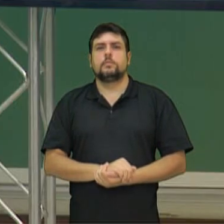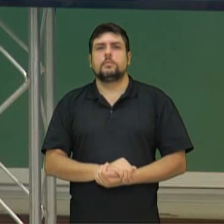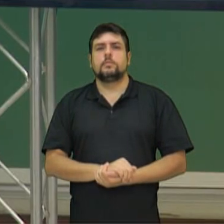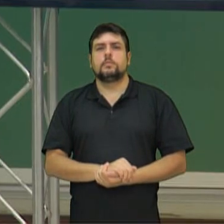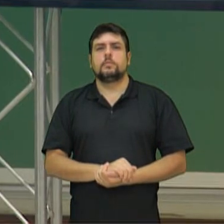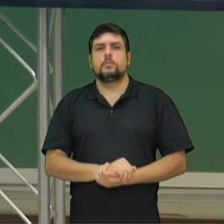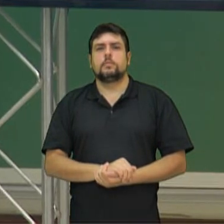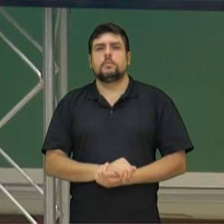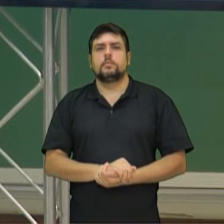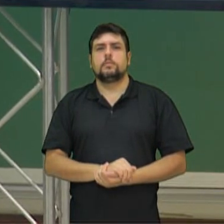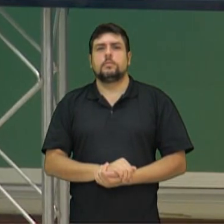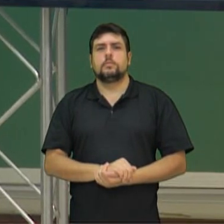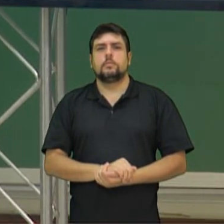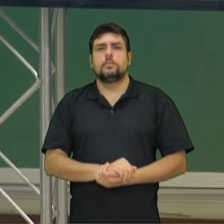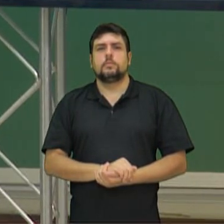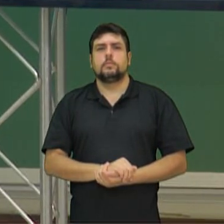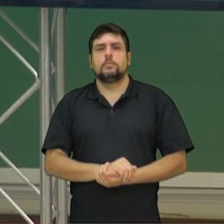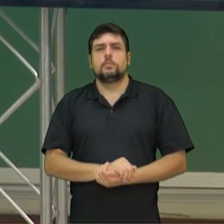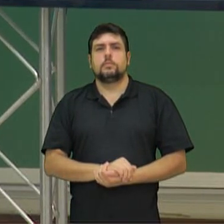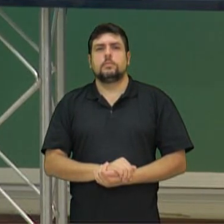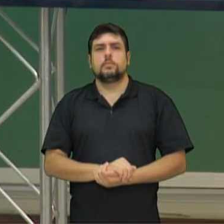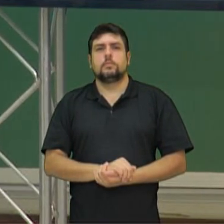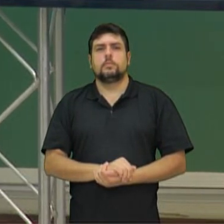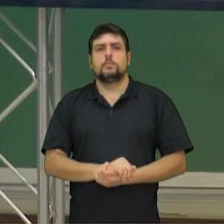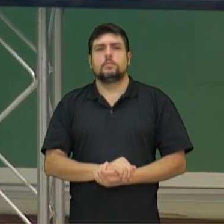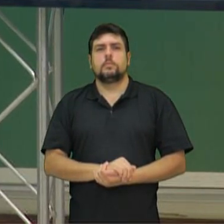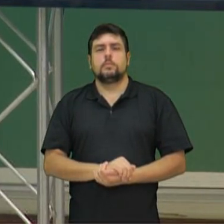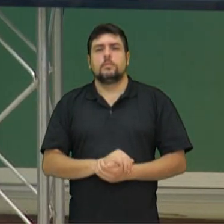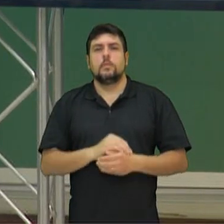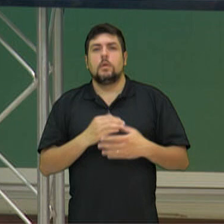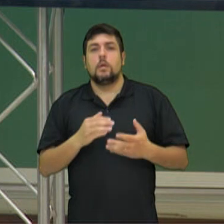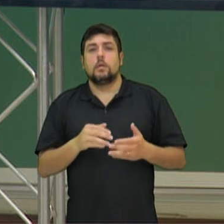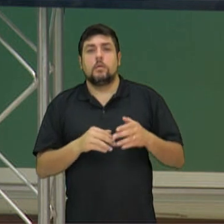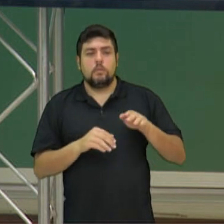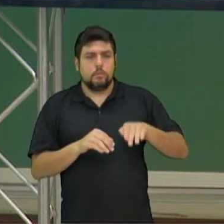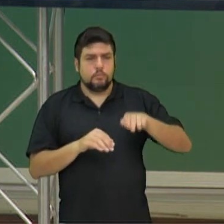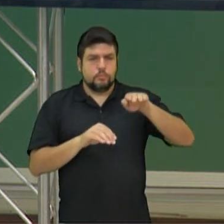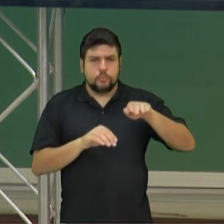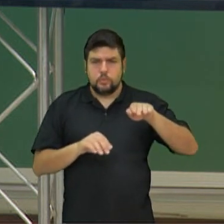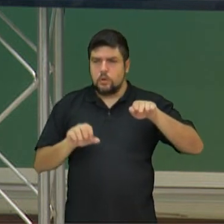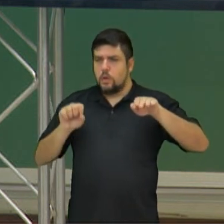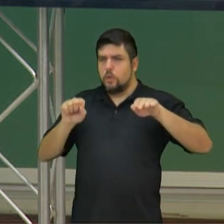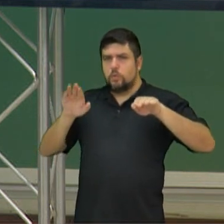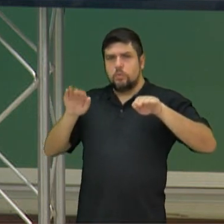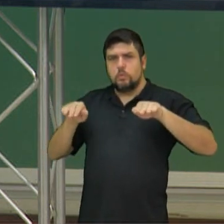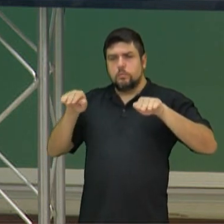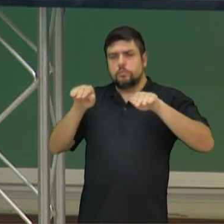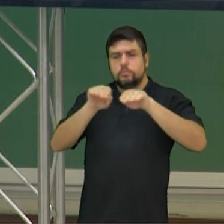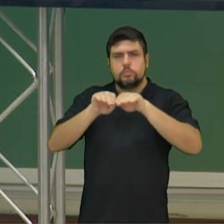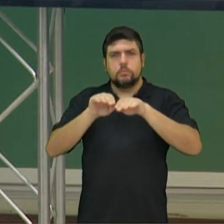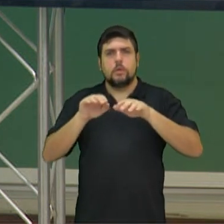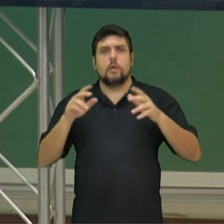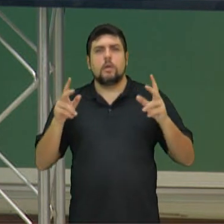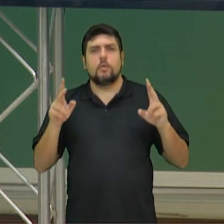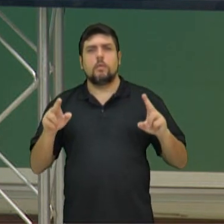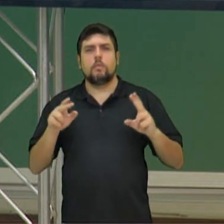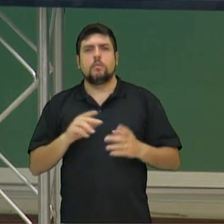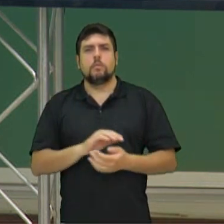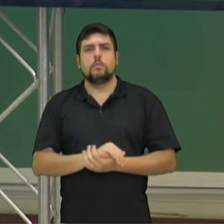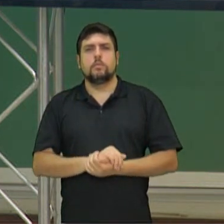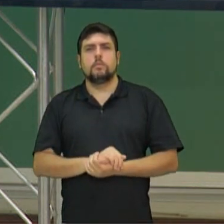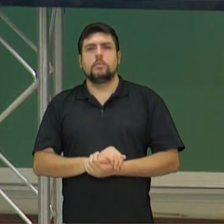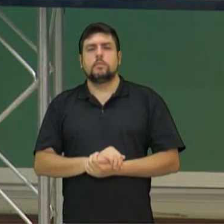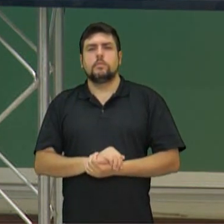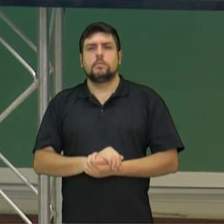as tall as Sue. Que o Peter ele é tão alto quanto a Sue. Anne is as intelligent as